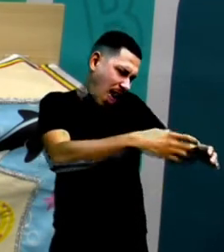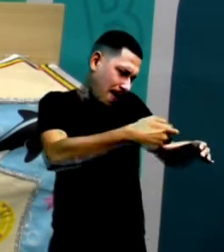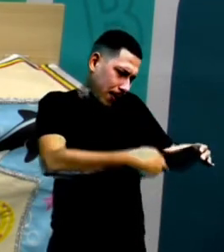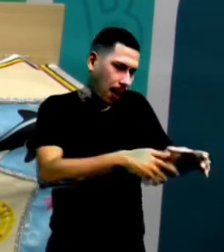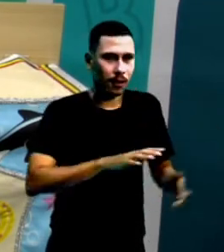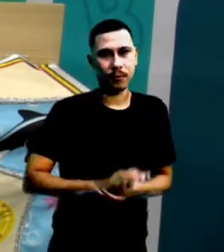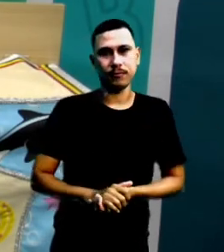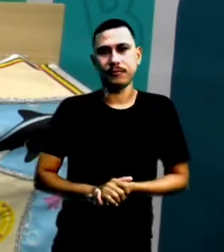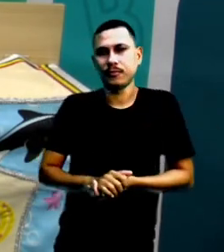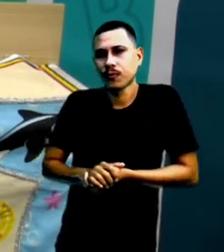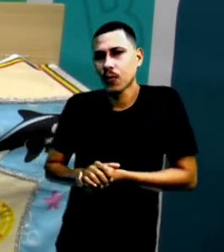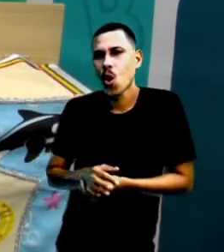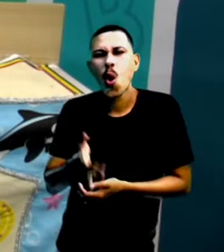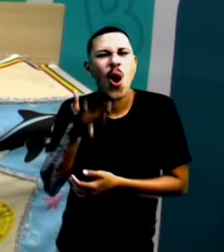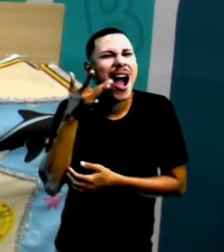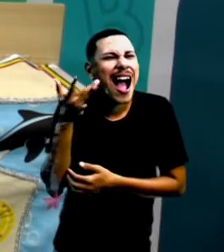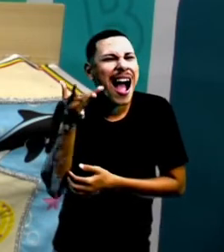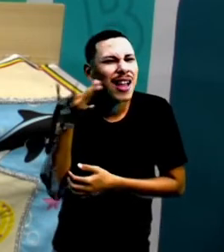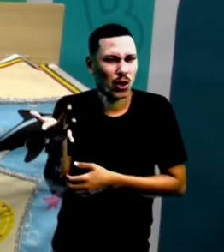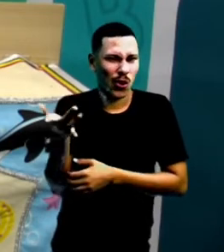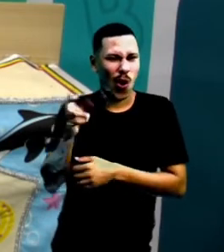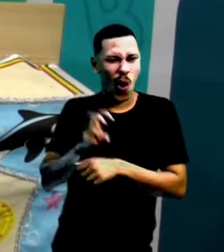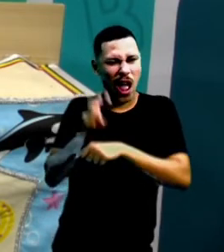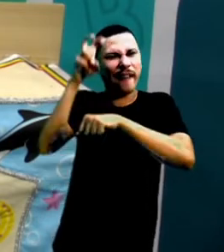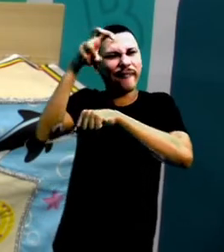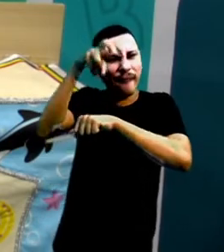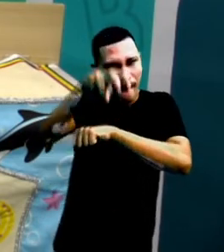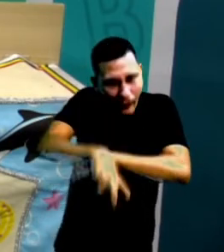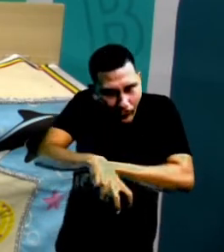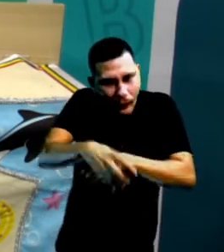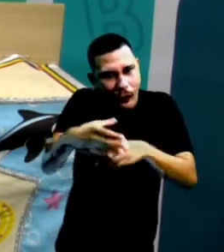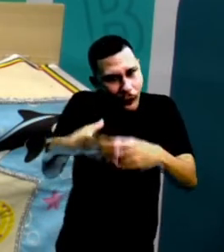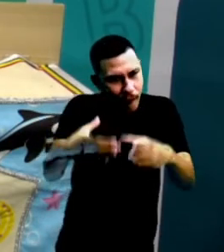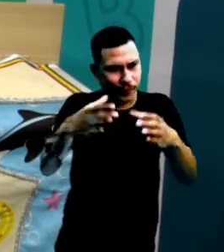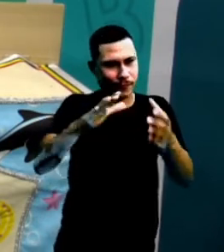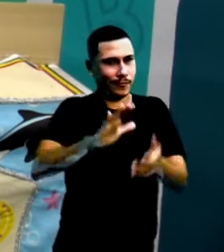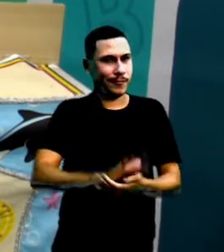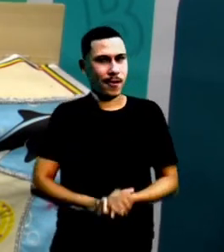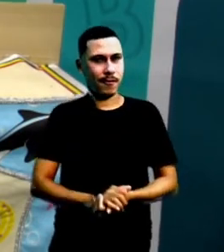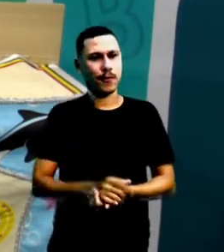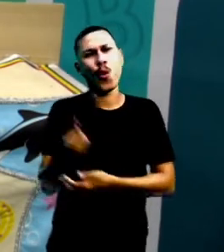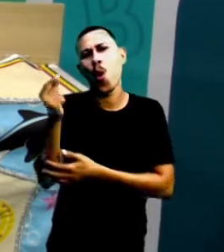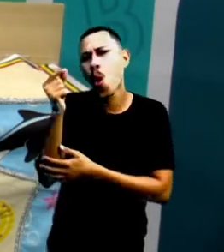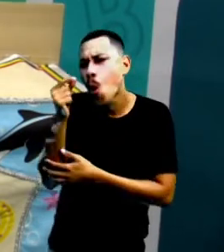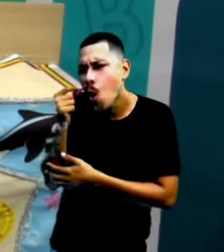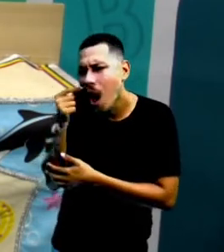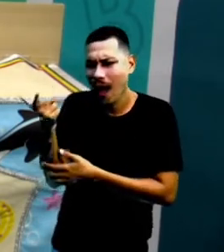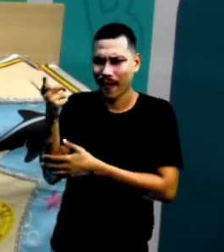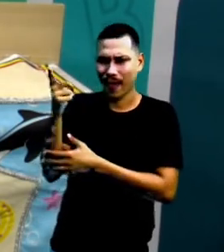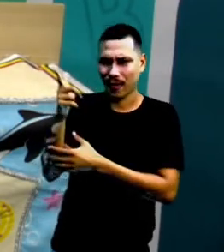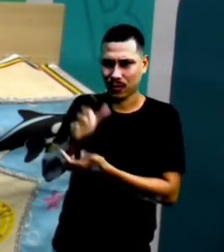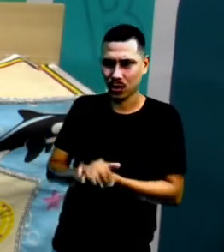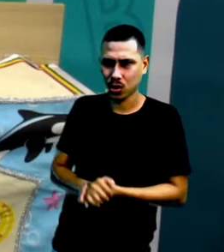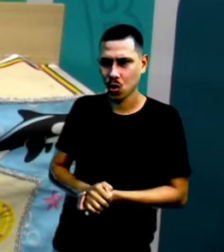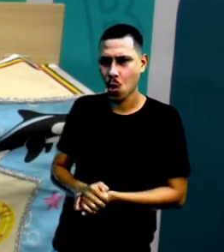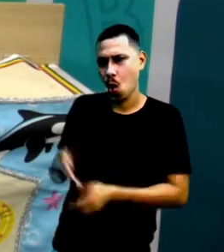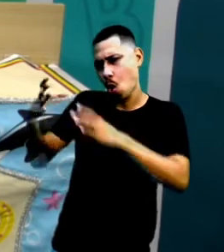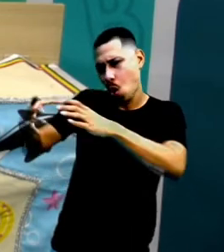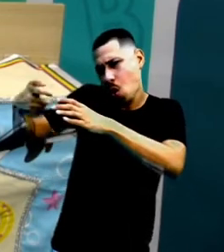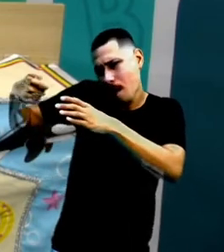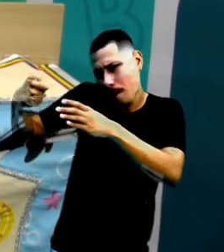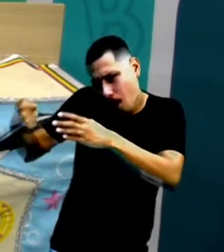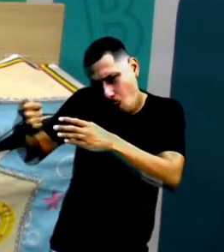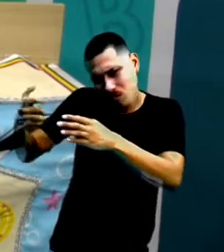O gato na lata, leiturinha. Na lata. O rato no bule.